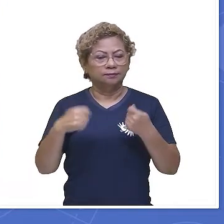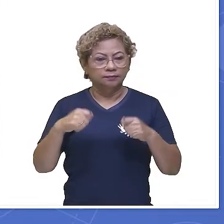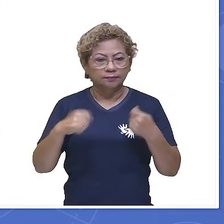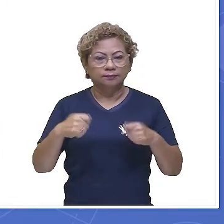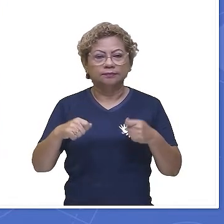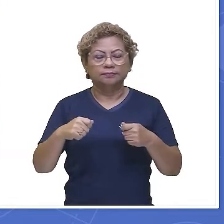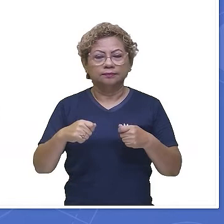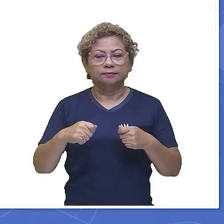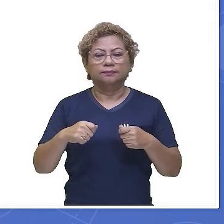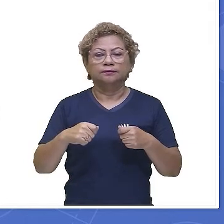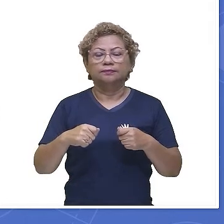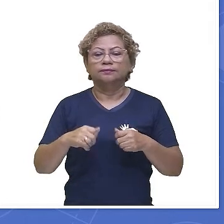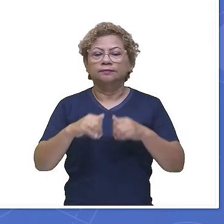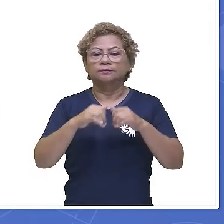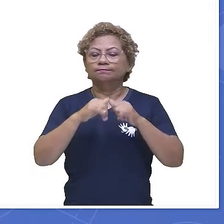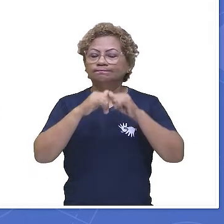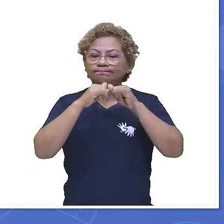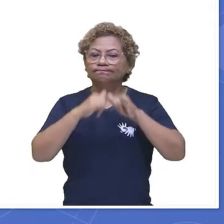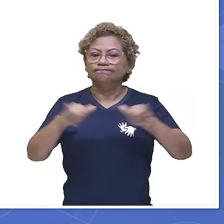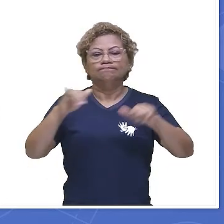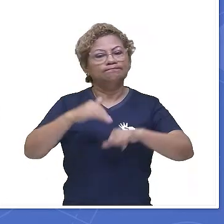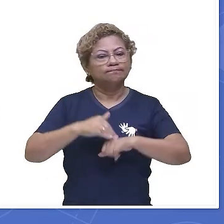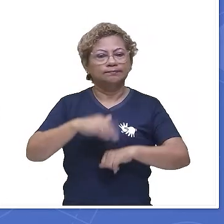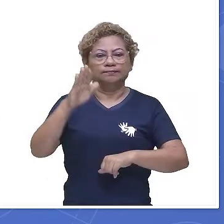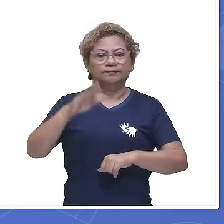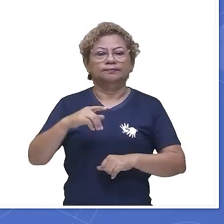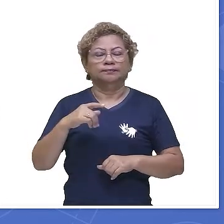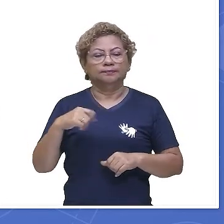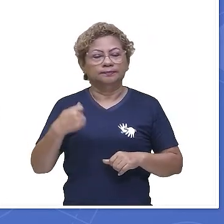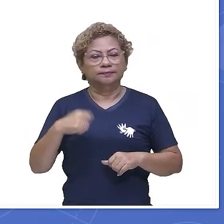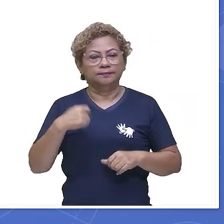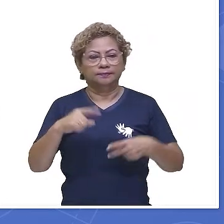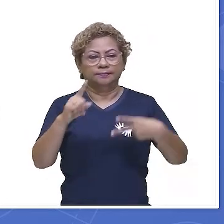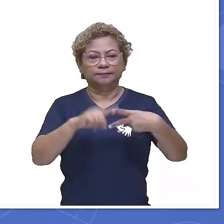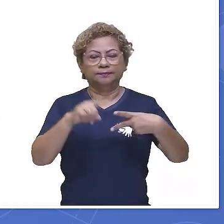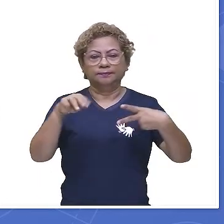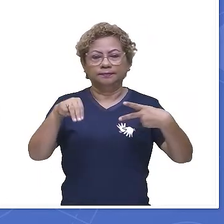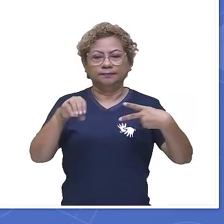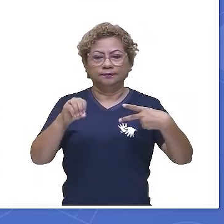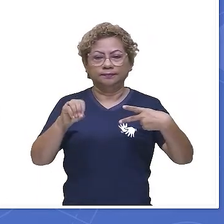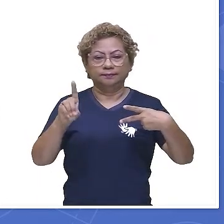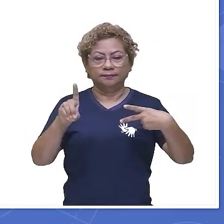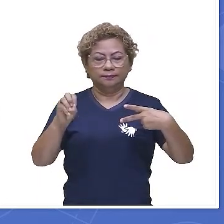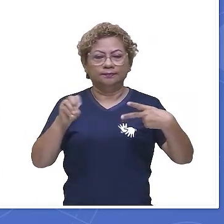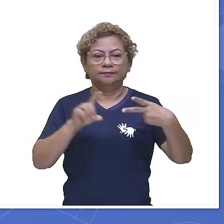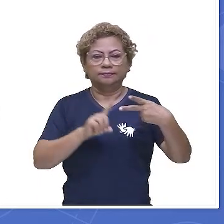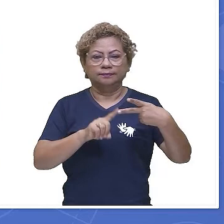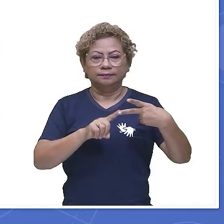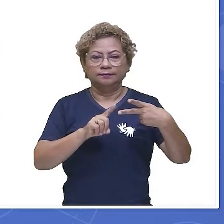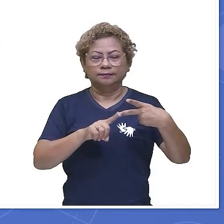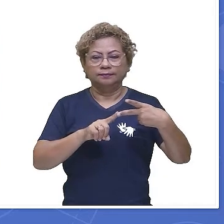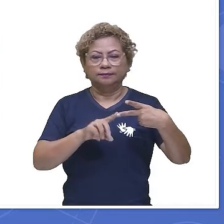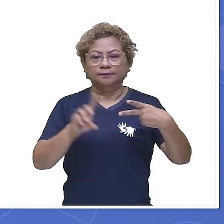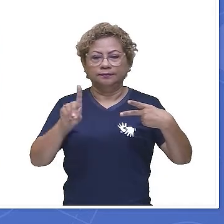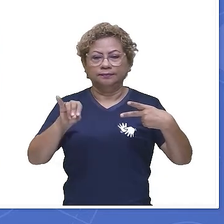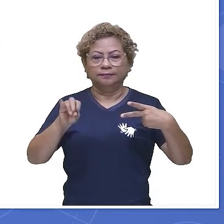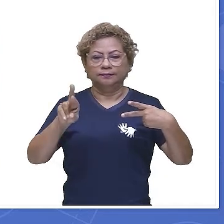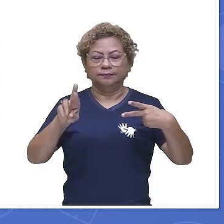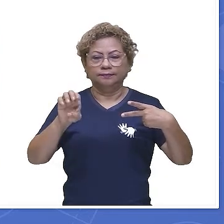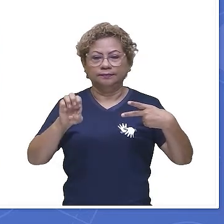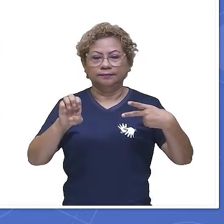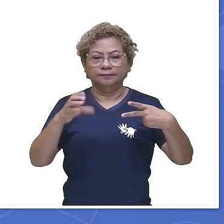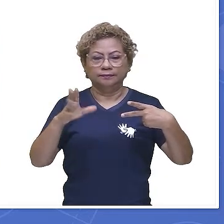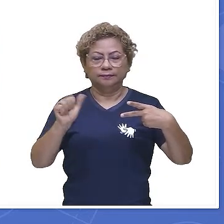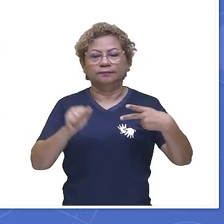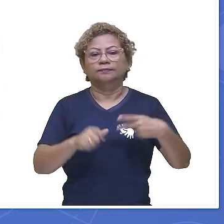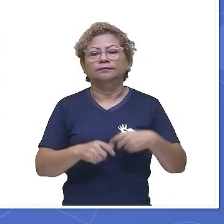caracterizada. Ela precisa de módulo, que é a intensidade. Ela precisa de uma direção, né?